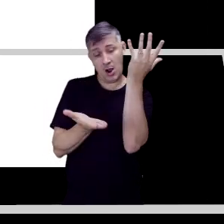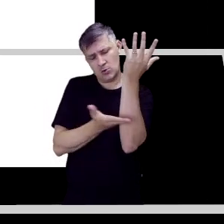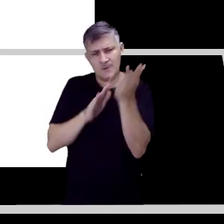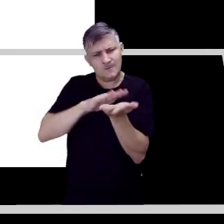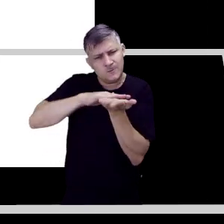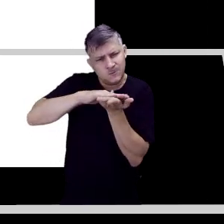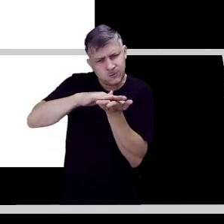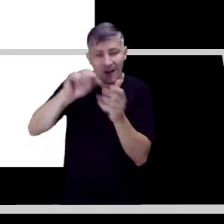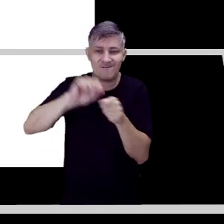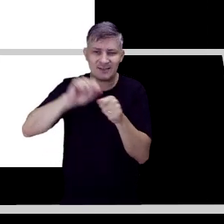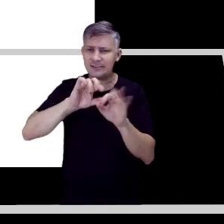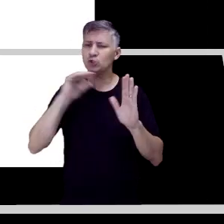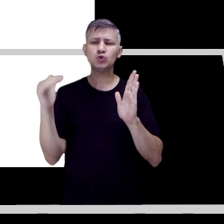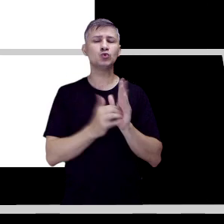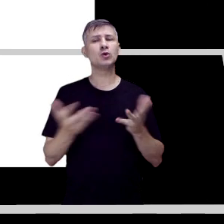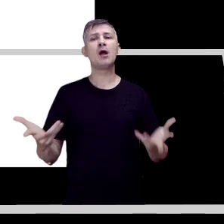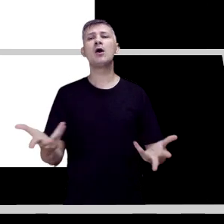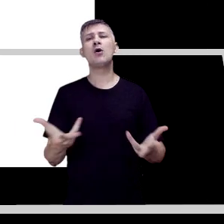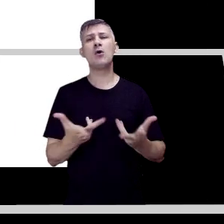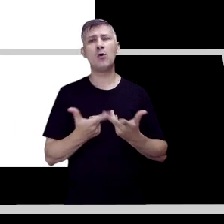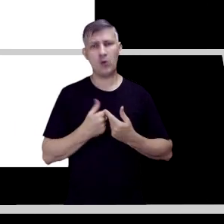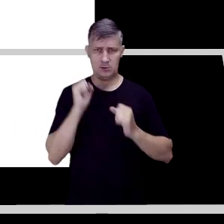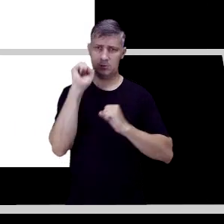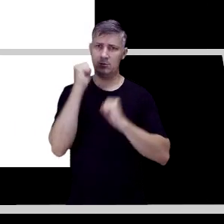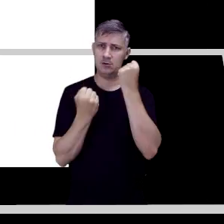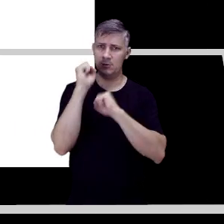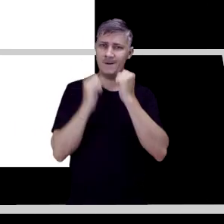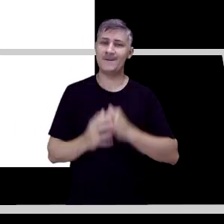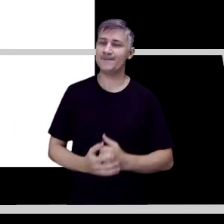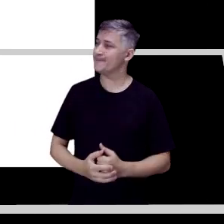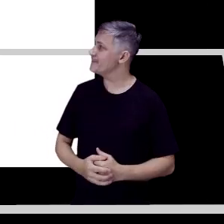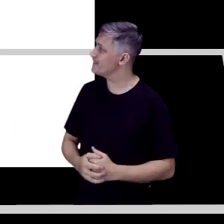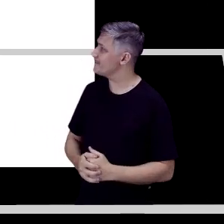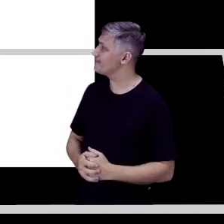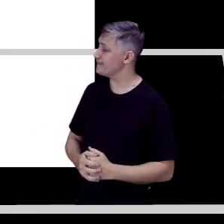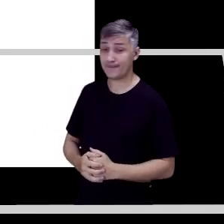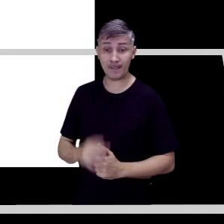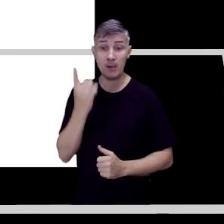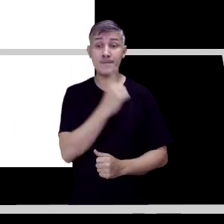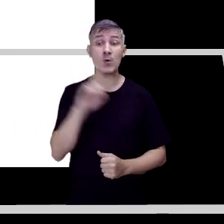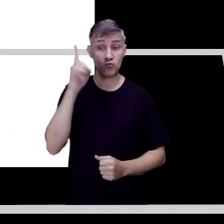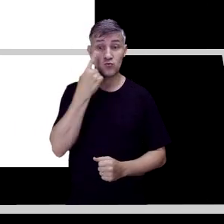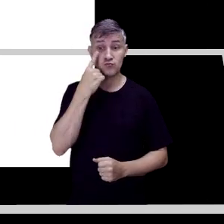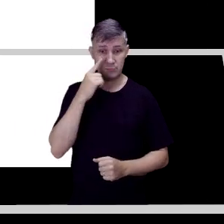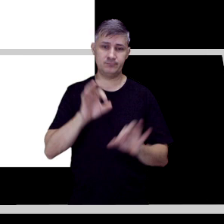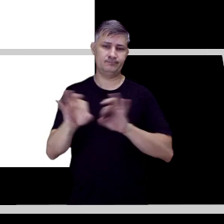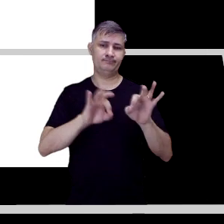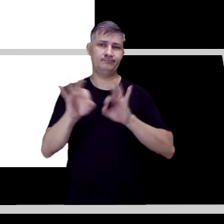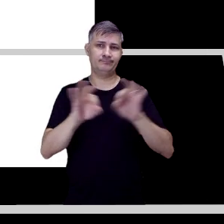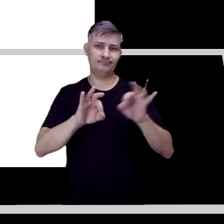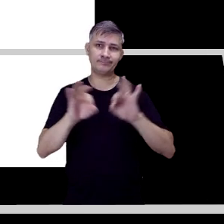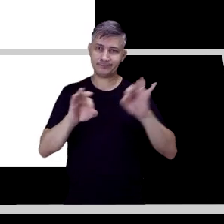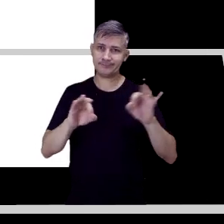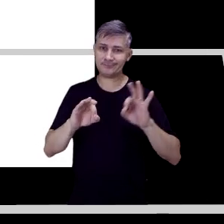madeira engenheirada, é um processo que carrega aí todas as qualidades da indústria, não? Por